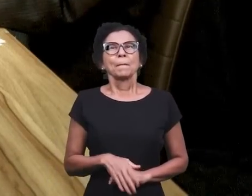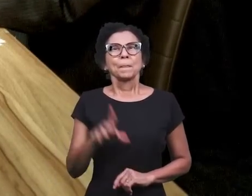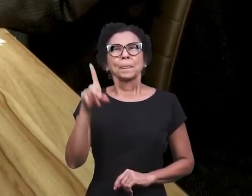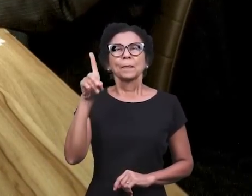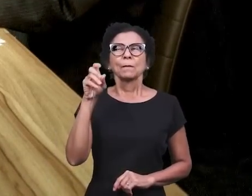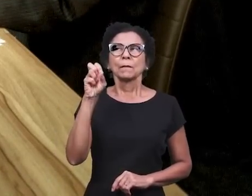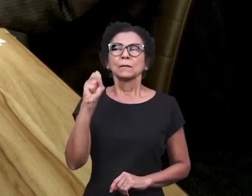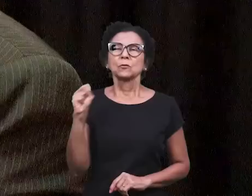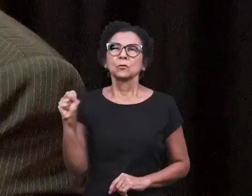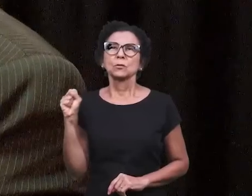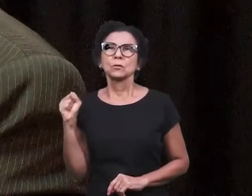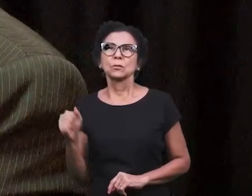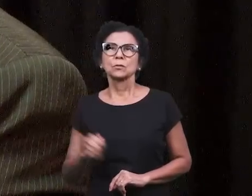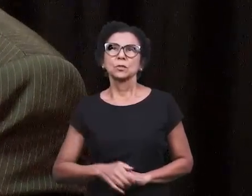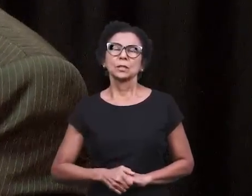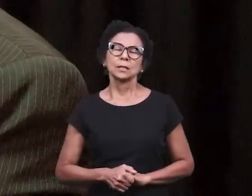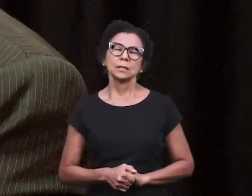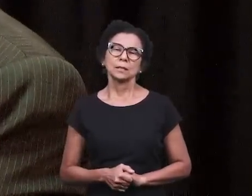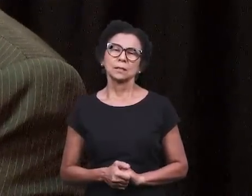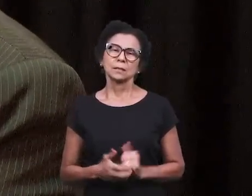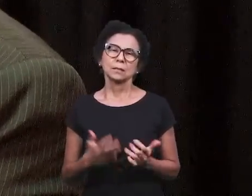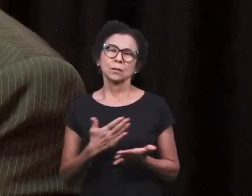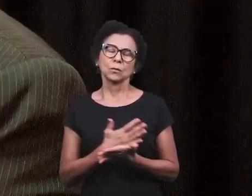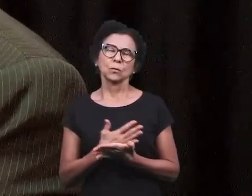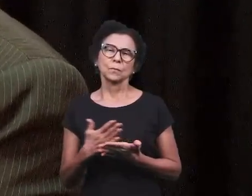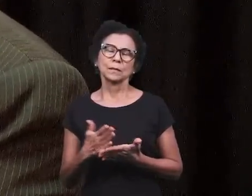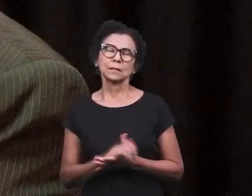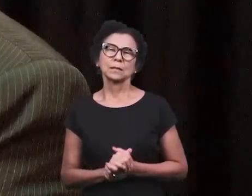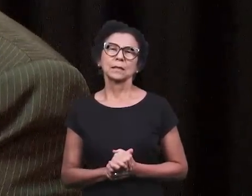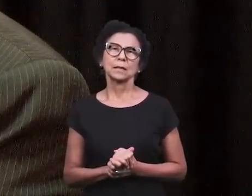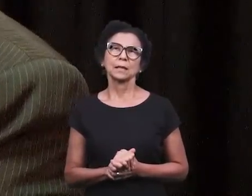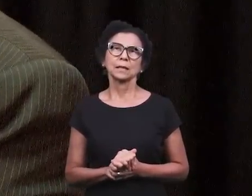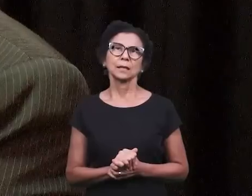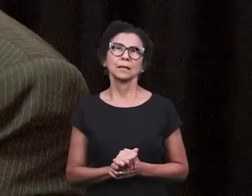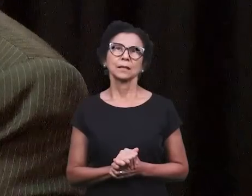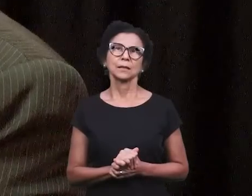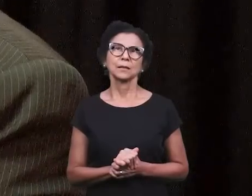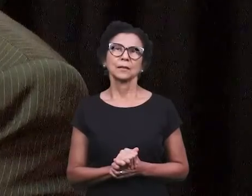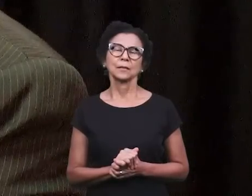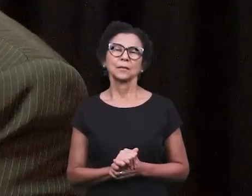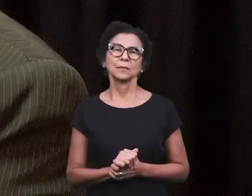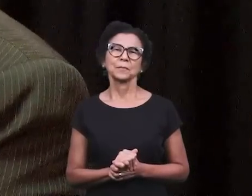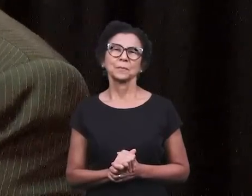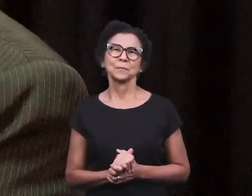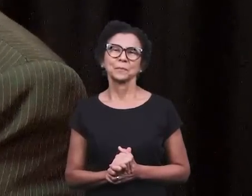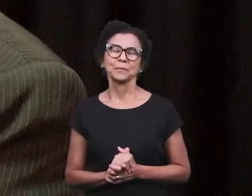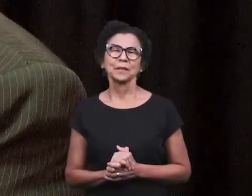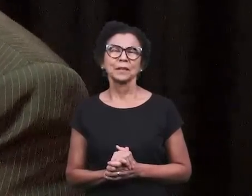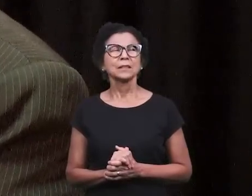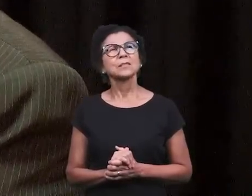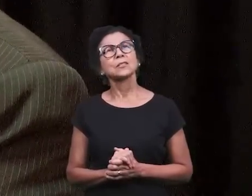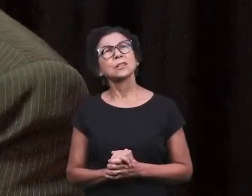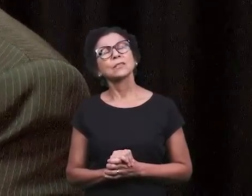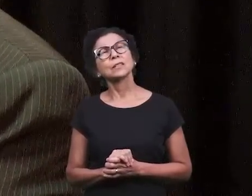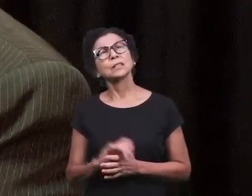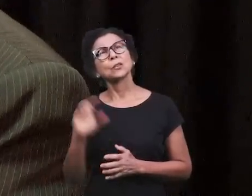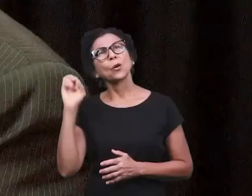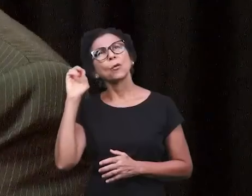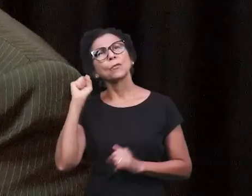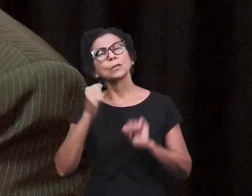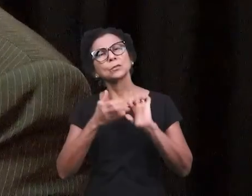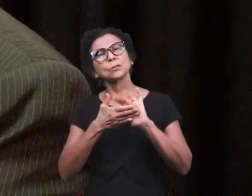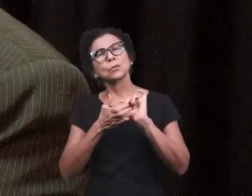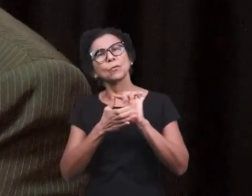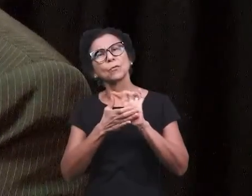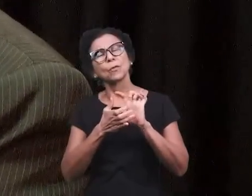Eu comecei a ouvir livros, né? Livros em áudio, e estava ouvindo Heróis da Fé. Eu acho que já era a terceira ou quarta vez que eu